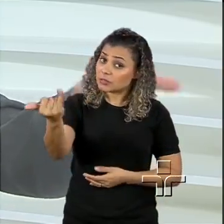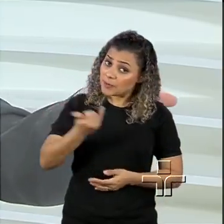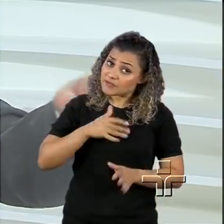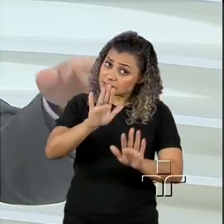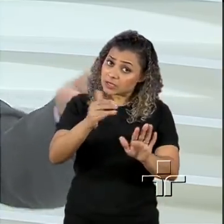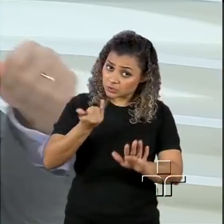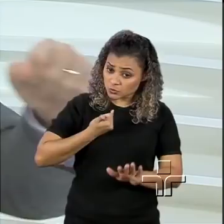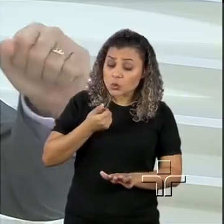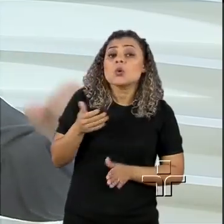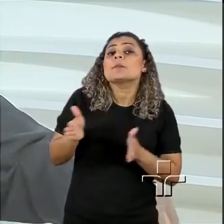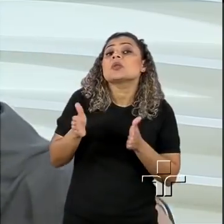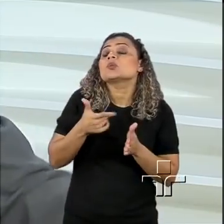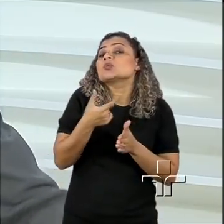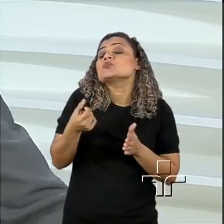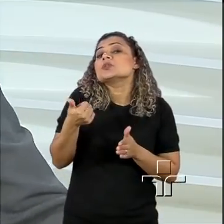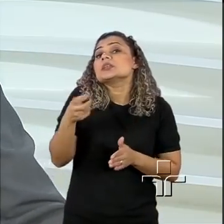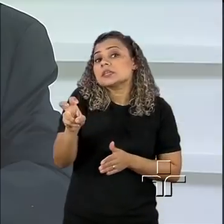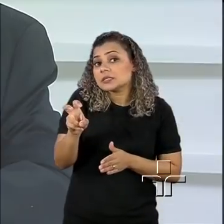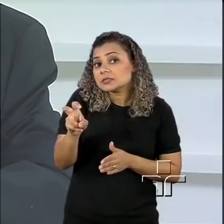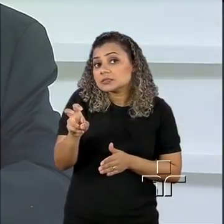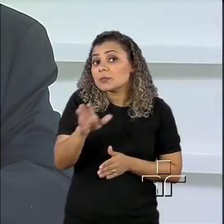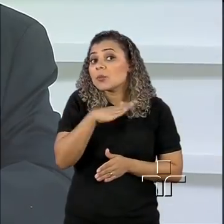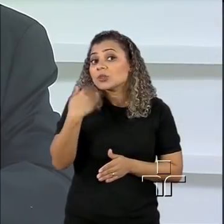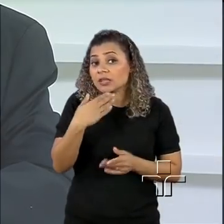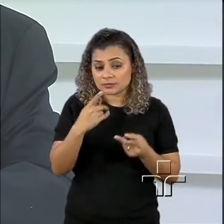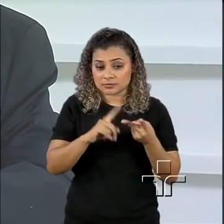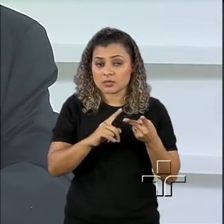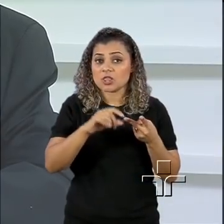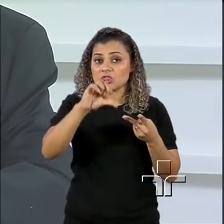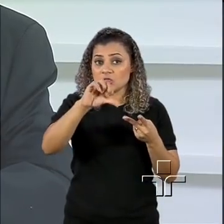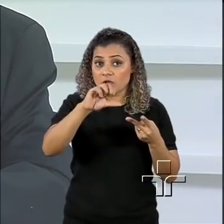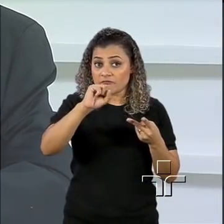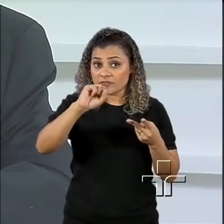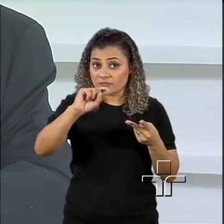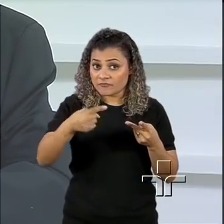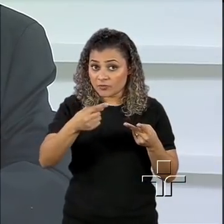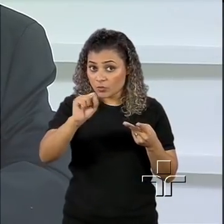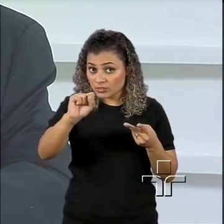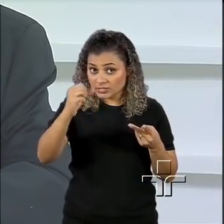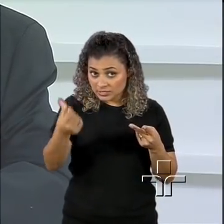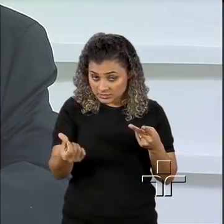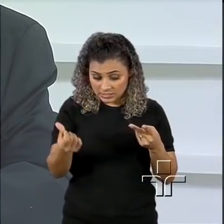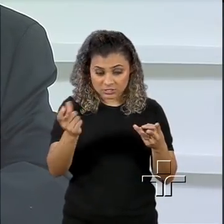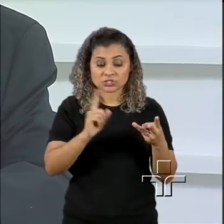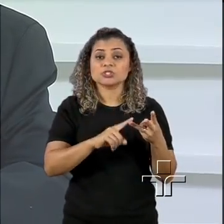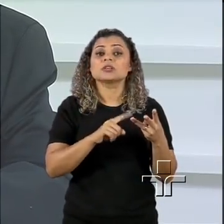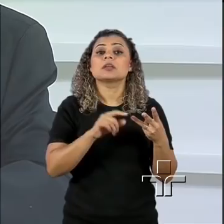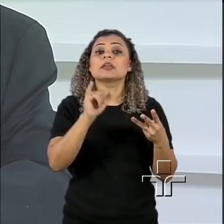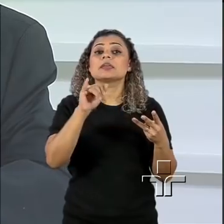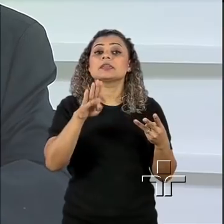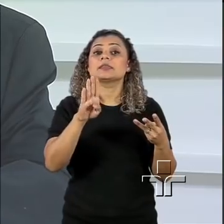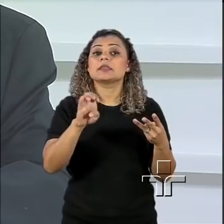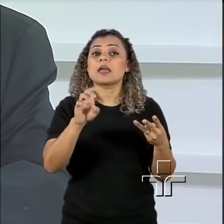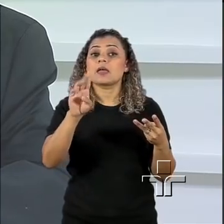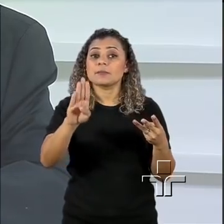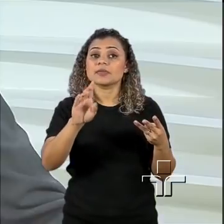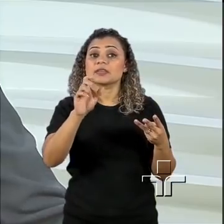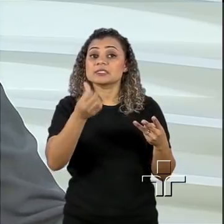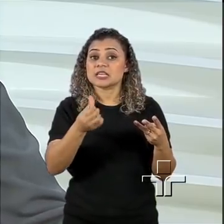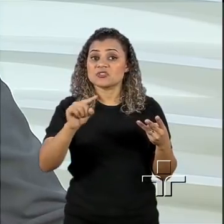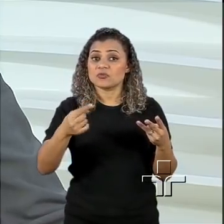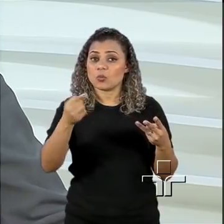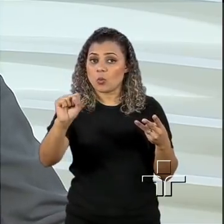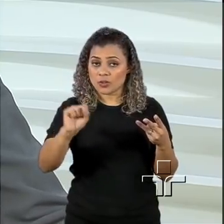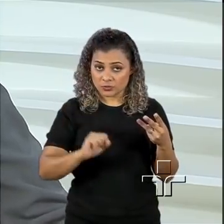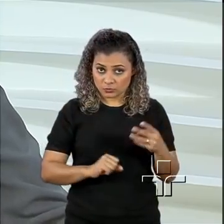disse 2015, só para conferir se é real. Mortalidade infantil 9,86. IDEB 6,8. Pois